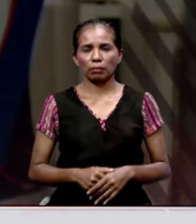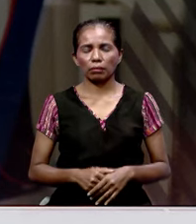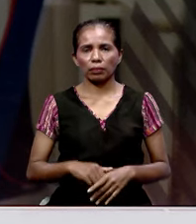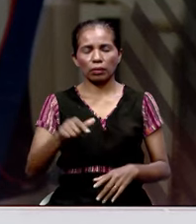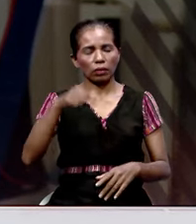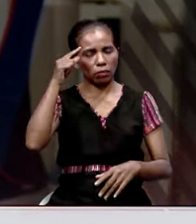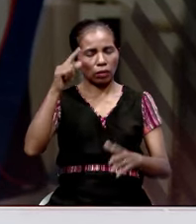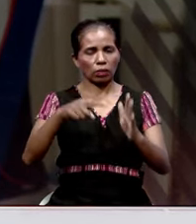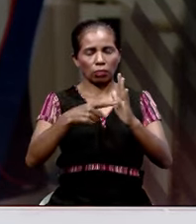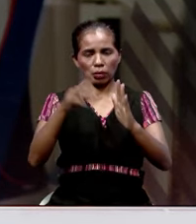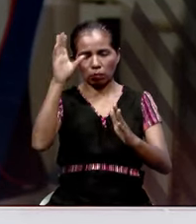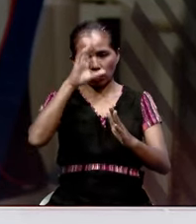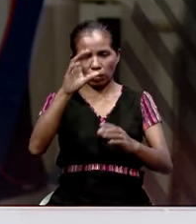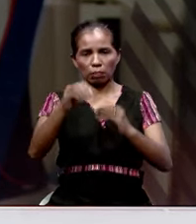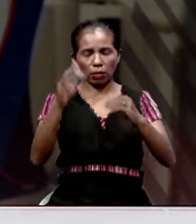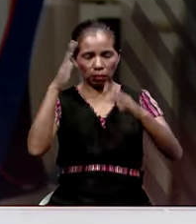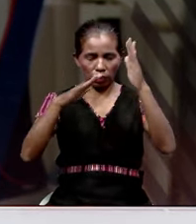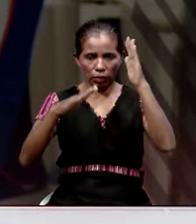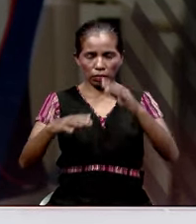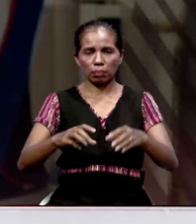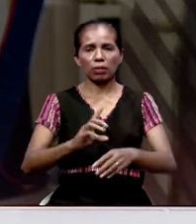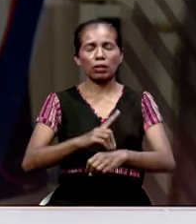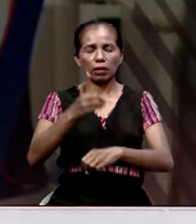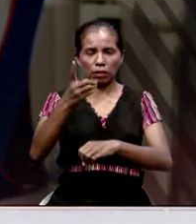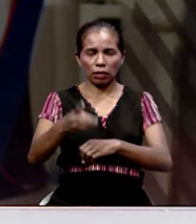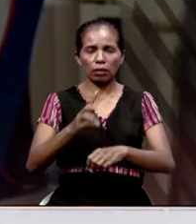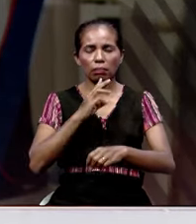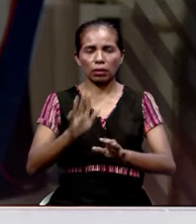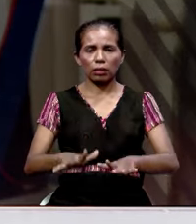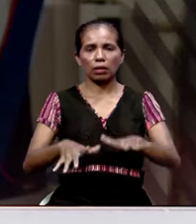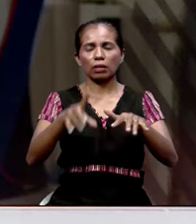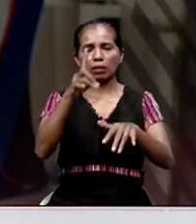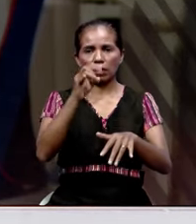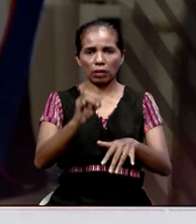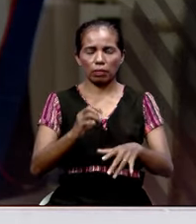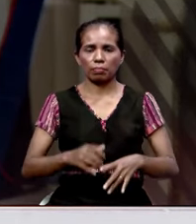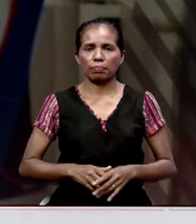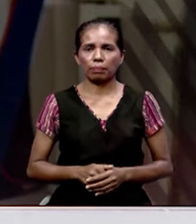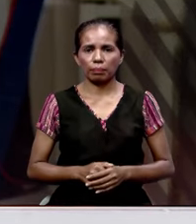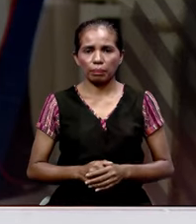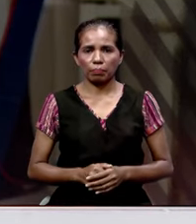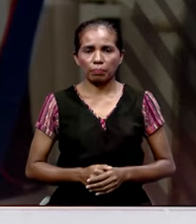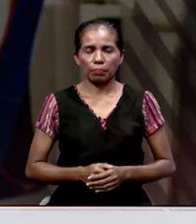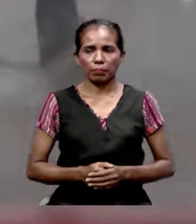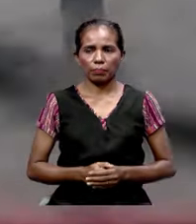Governo ha buka solução ba problema inundação ba iha capital dele.